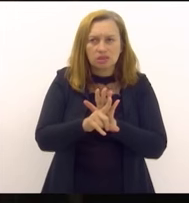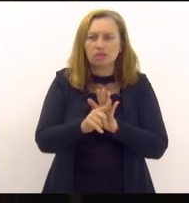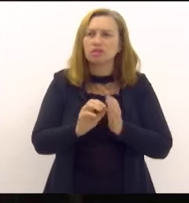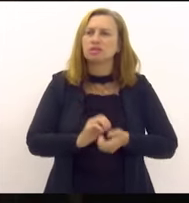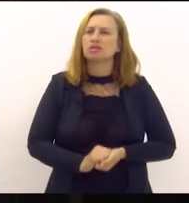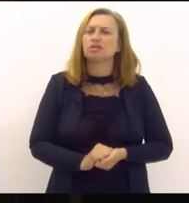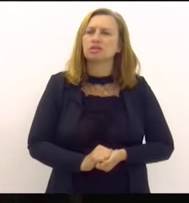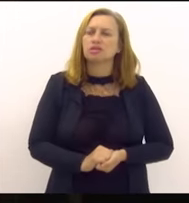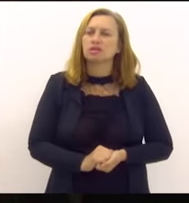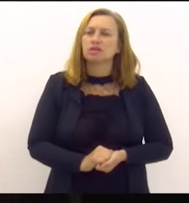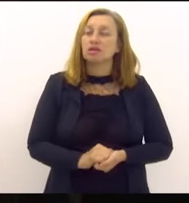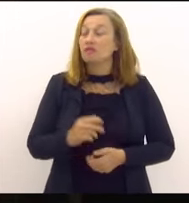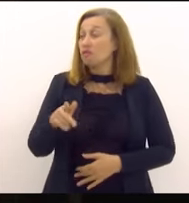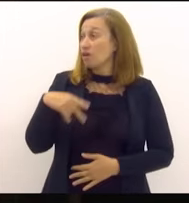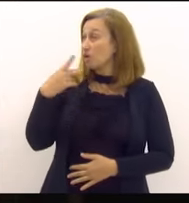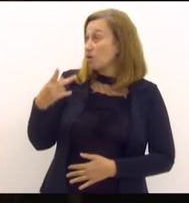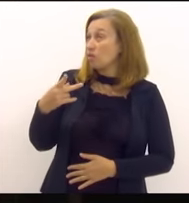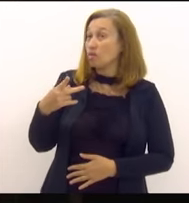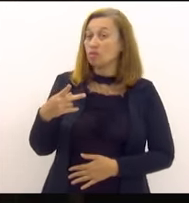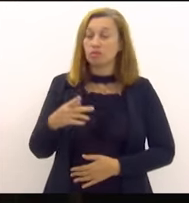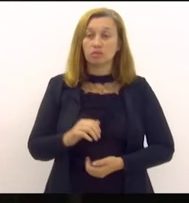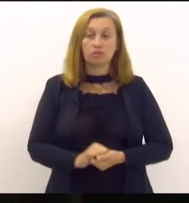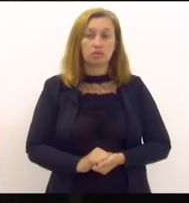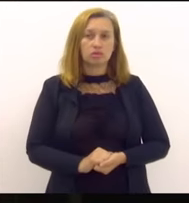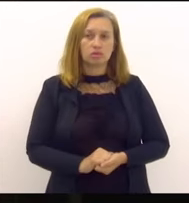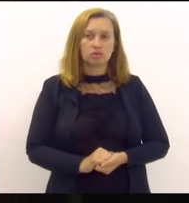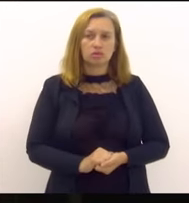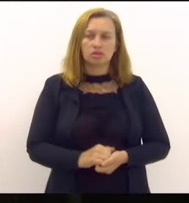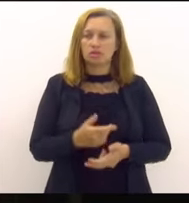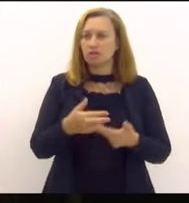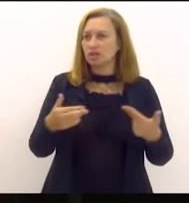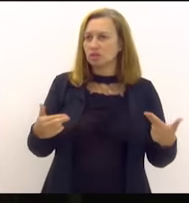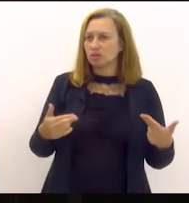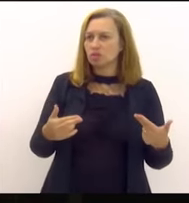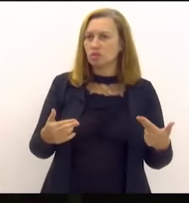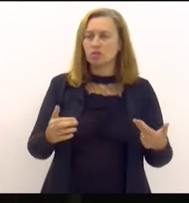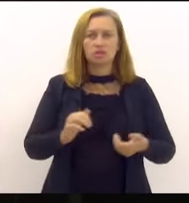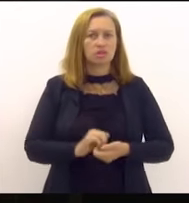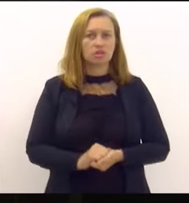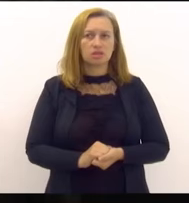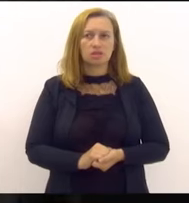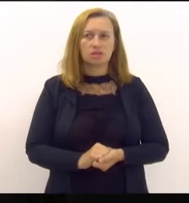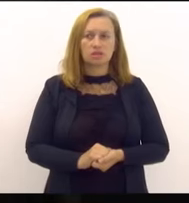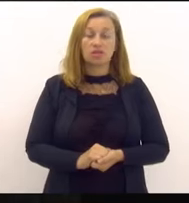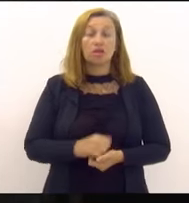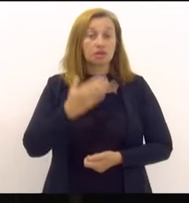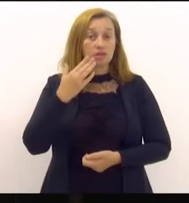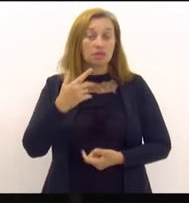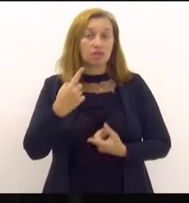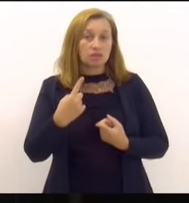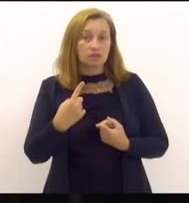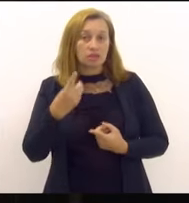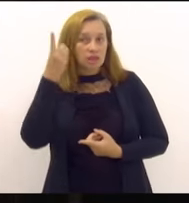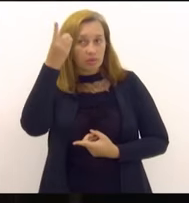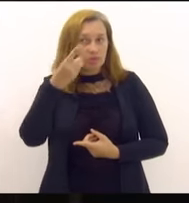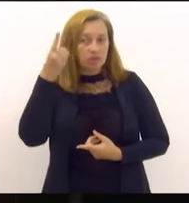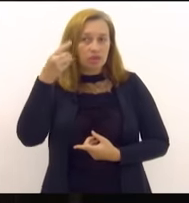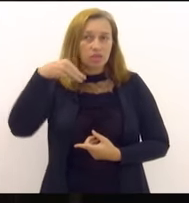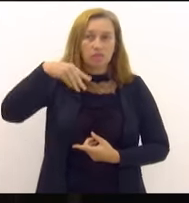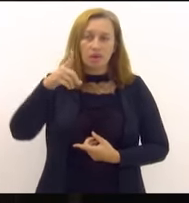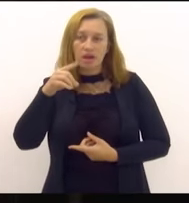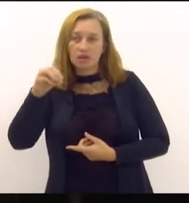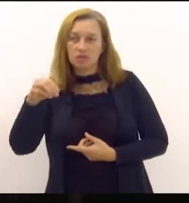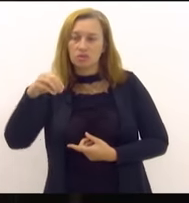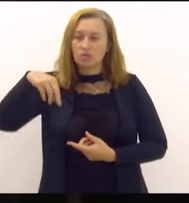lei? Falou-se em casuísmo? Obviamente que não. Sabe por quê, deputado Márcio Galberto? Porque dentro